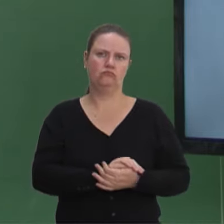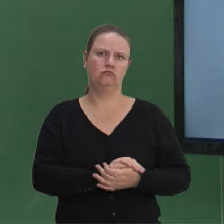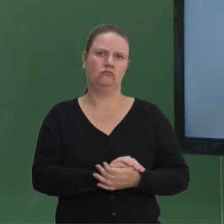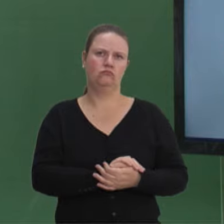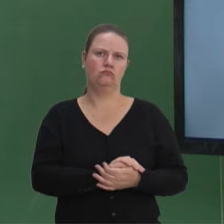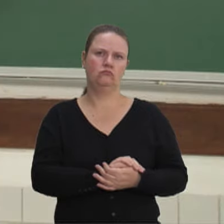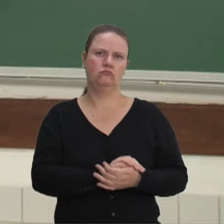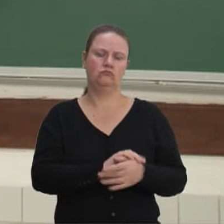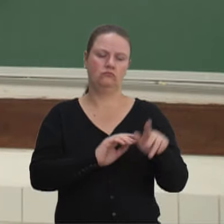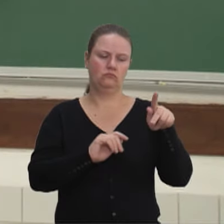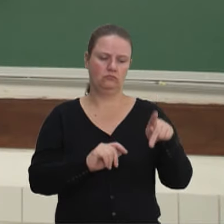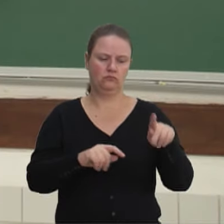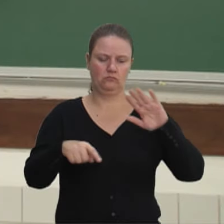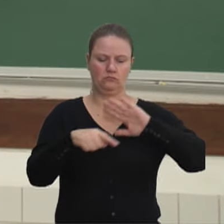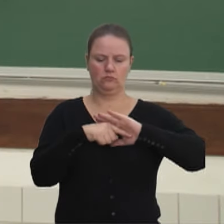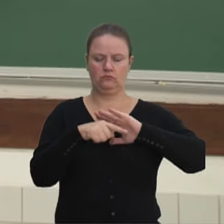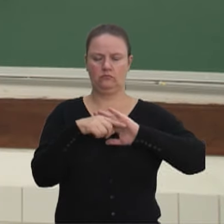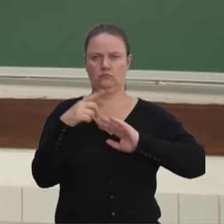minúsculo, né?